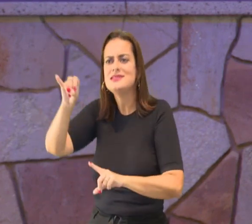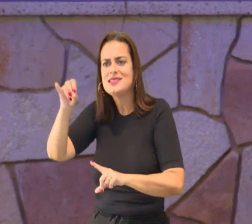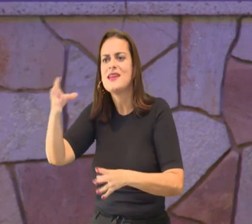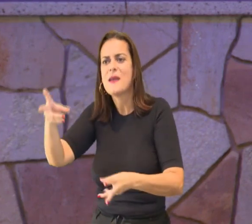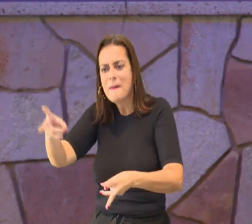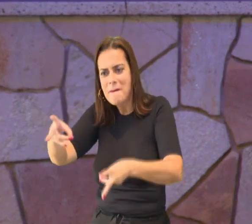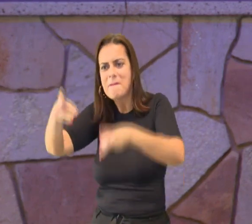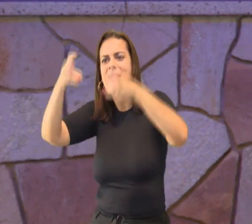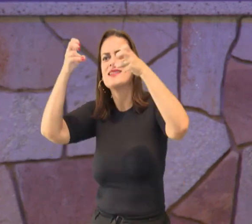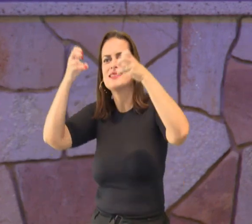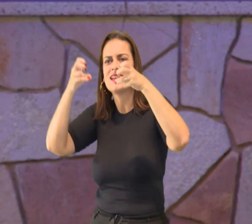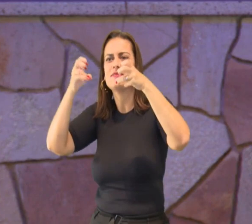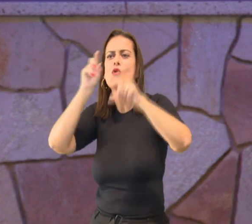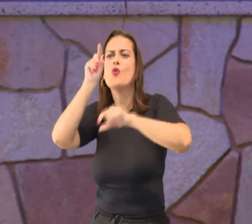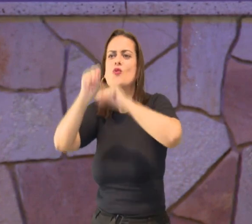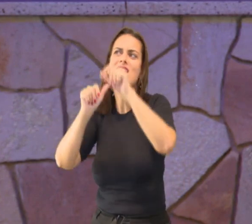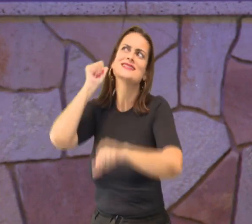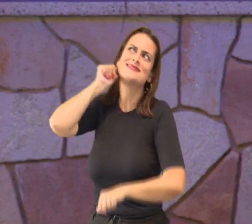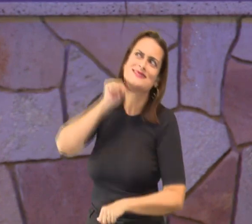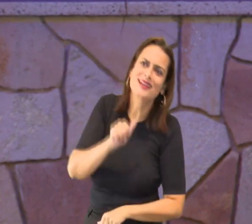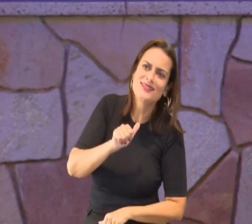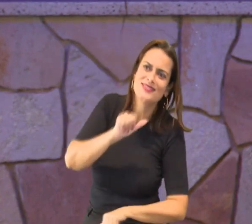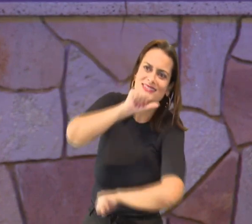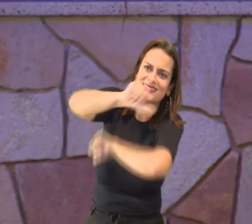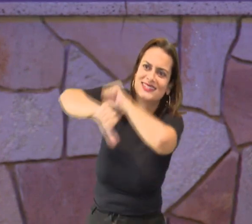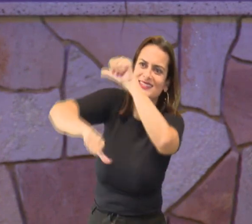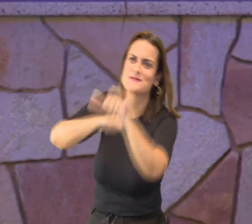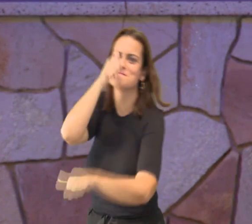dinâmica sacrificial,